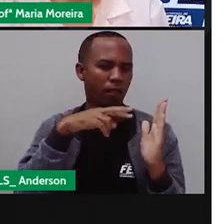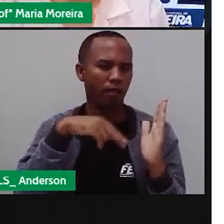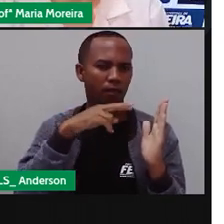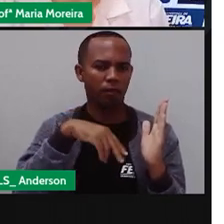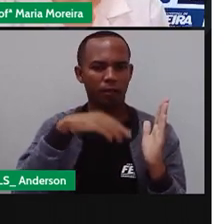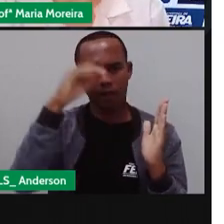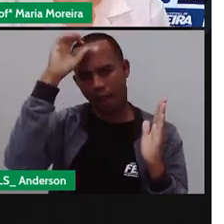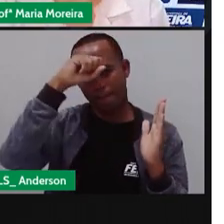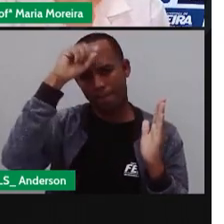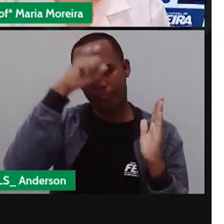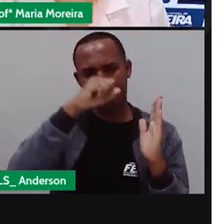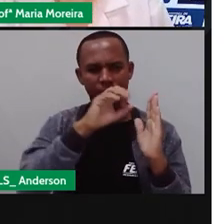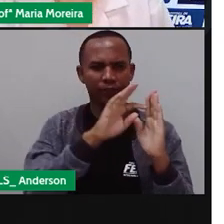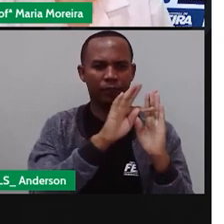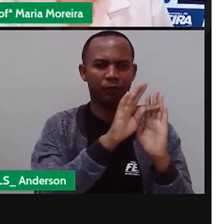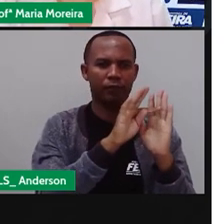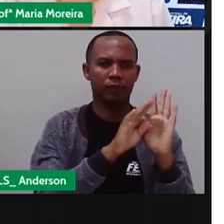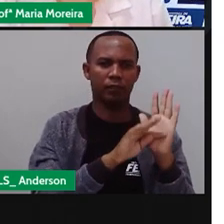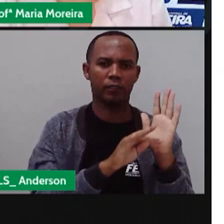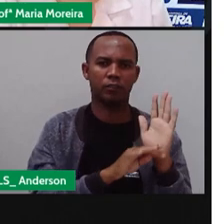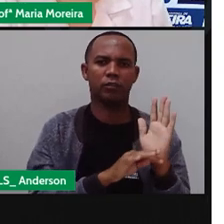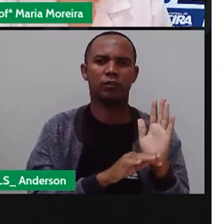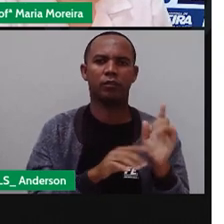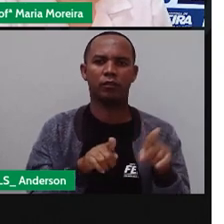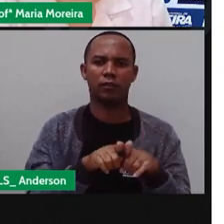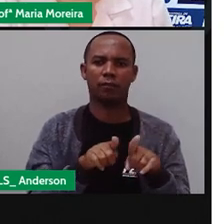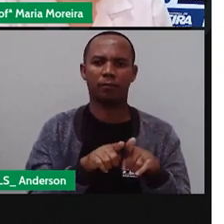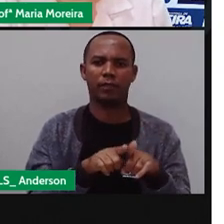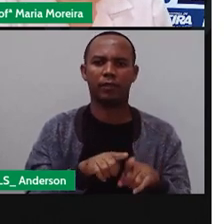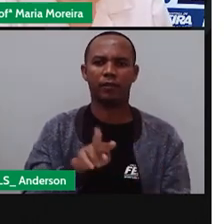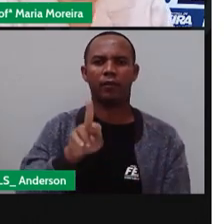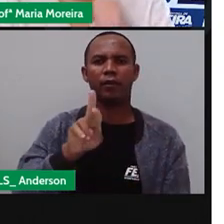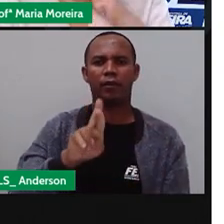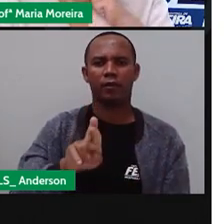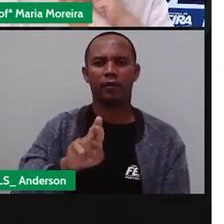Que texto bonito. Bom, as rimas representadas